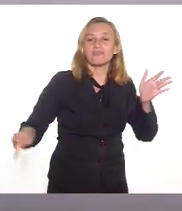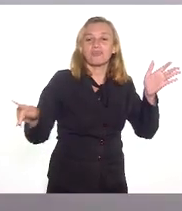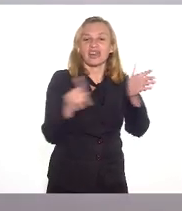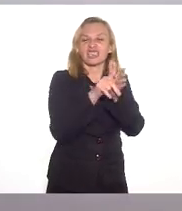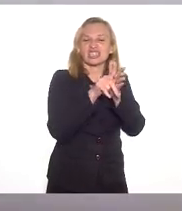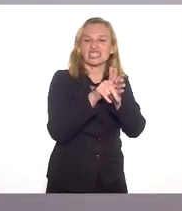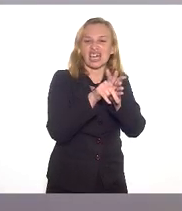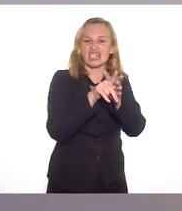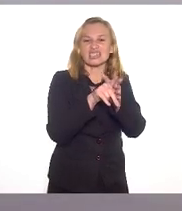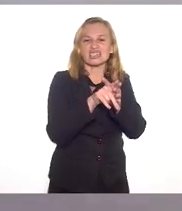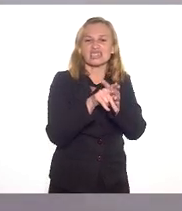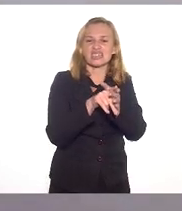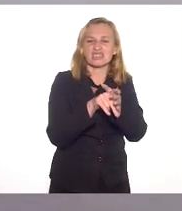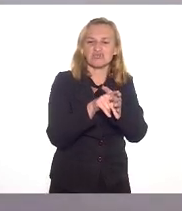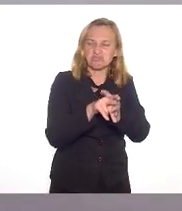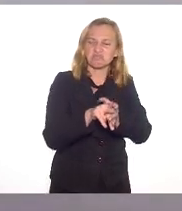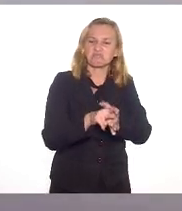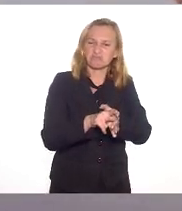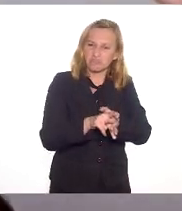da constelação,